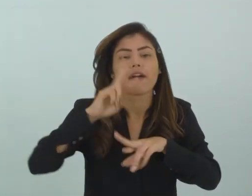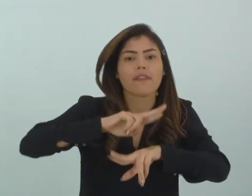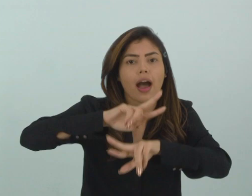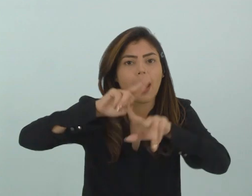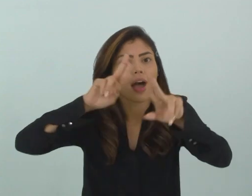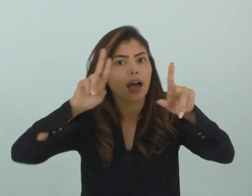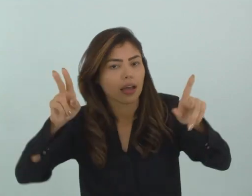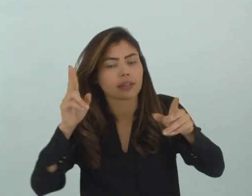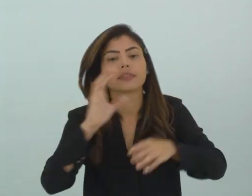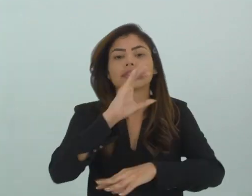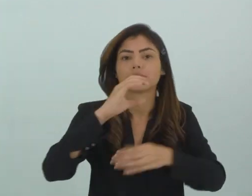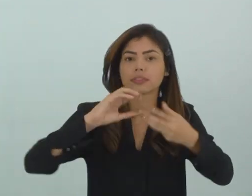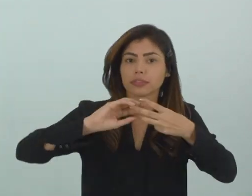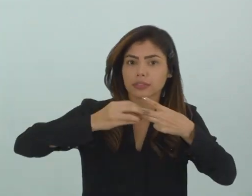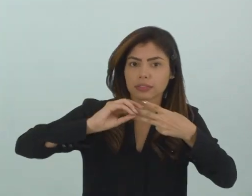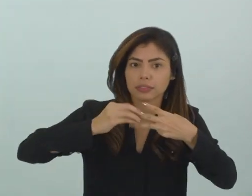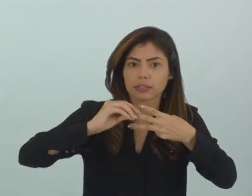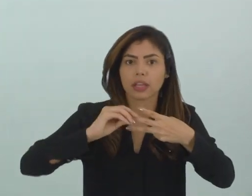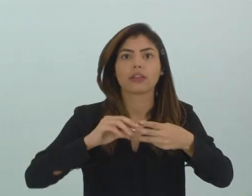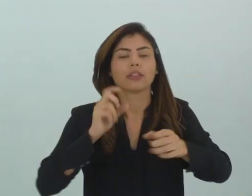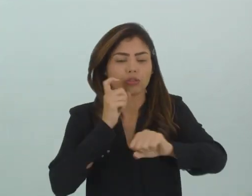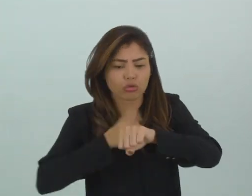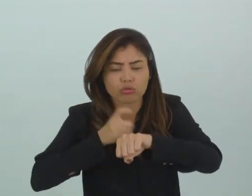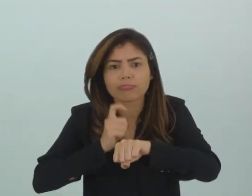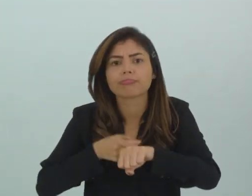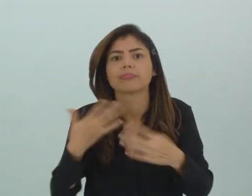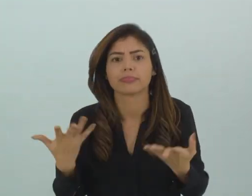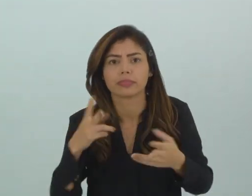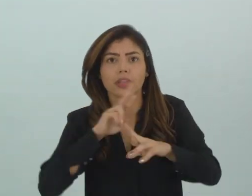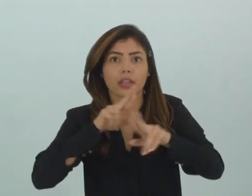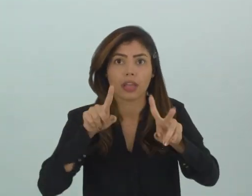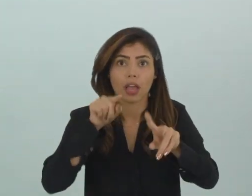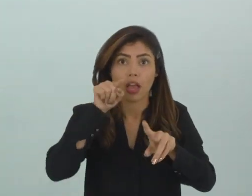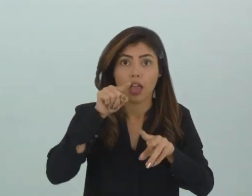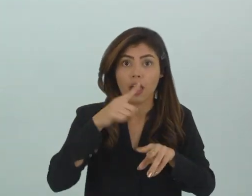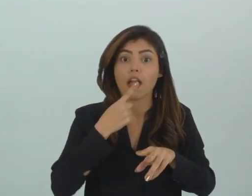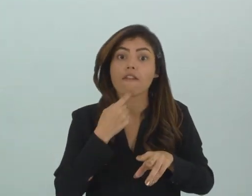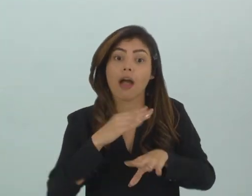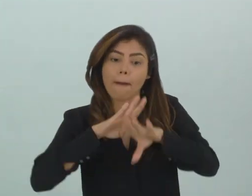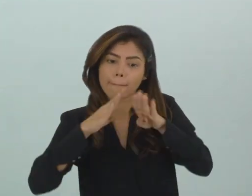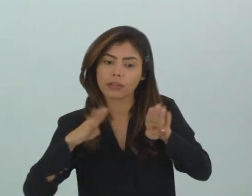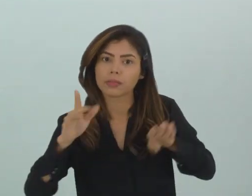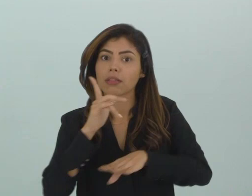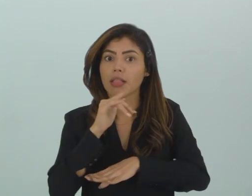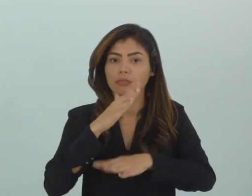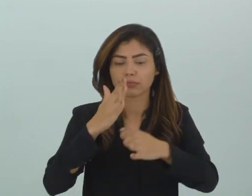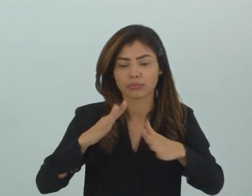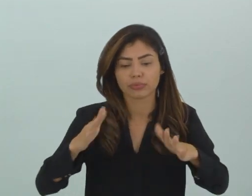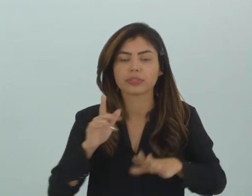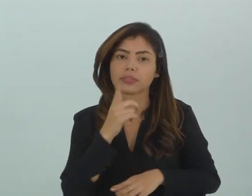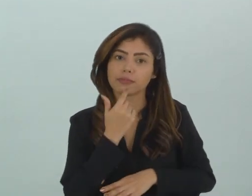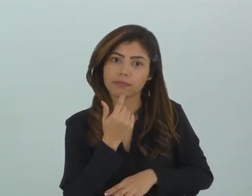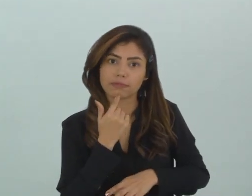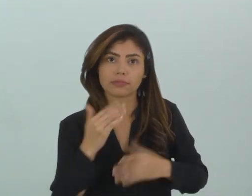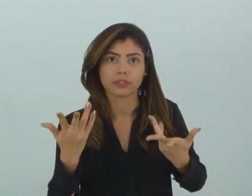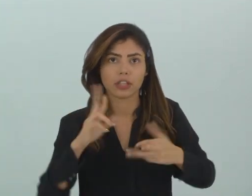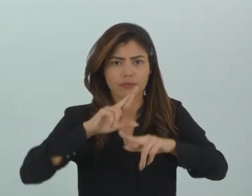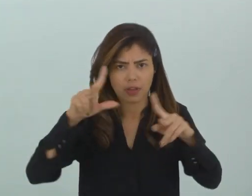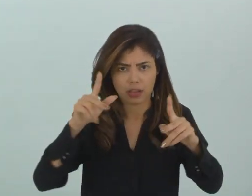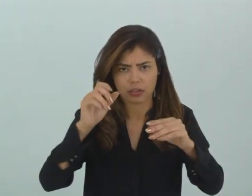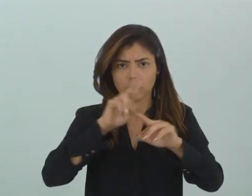estruturas sólidas imersas num plasma líquido. Então, nós temos várias substâncias diferentes ali presentes,